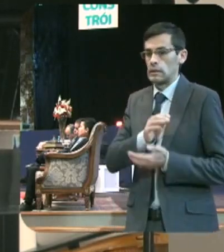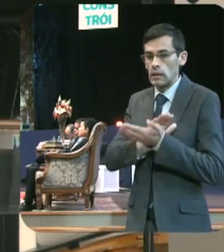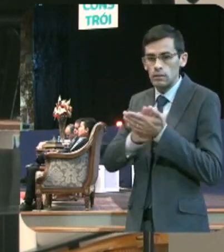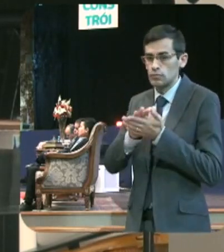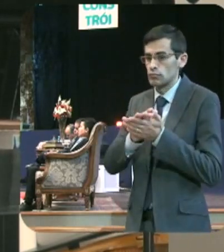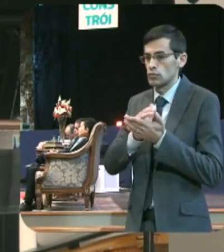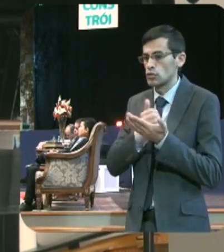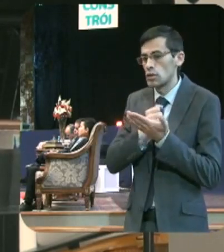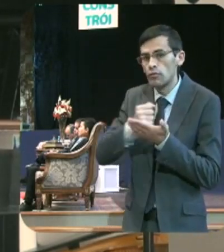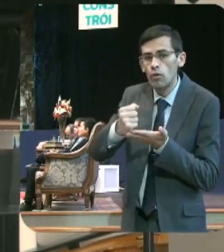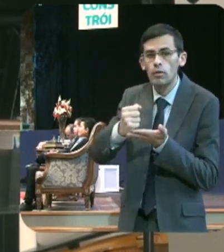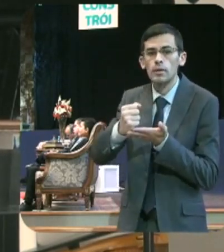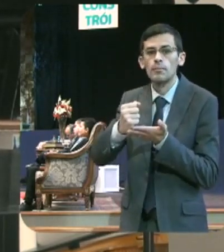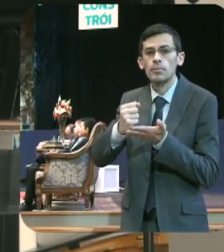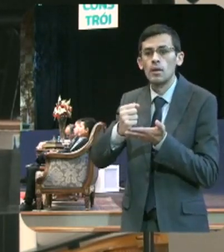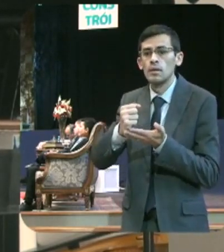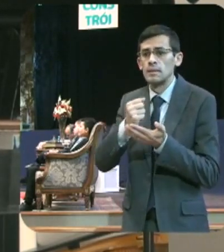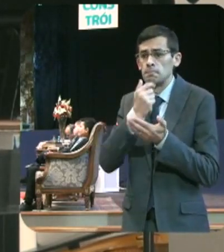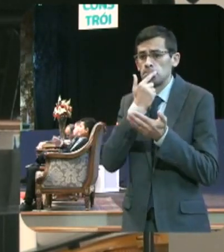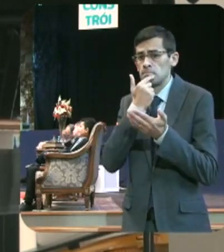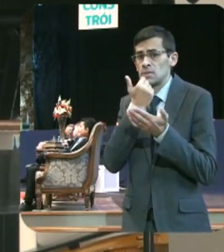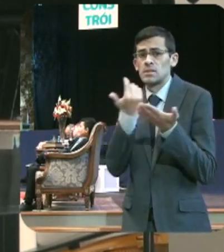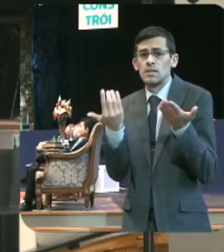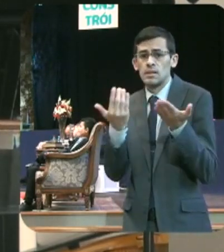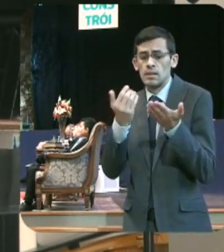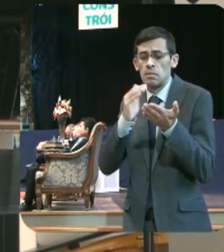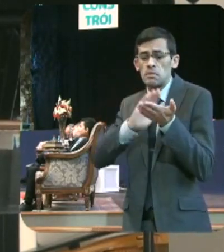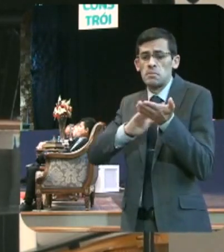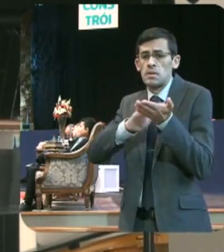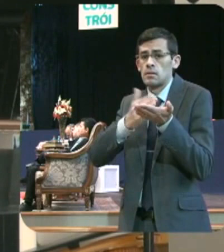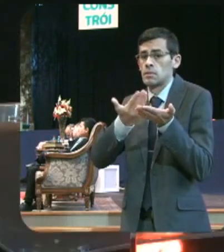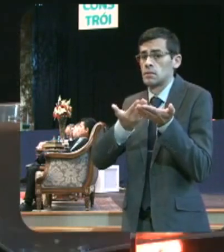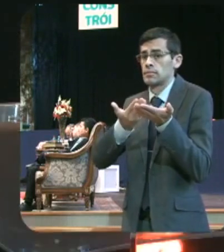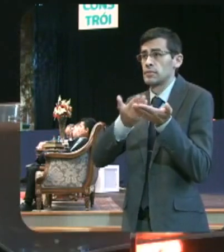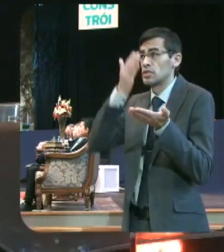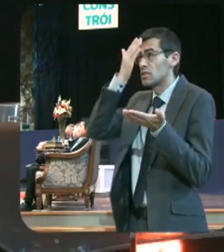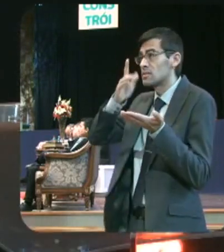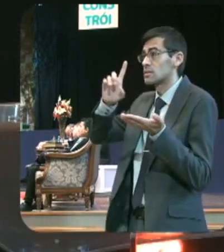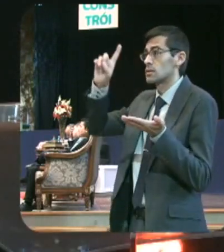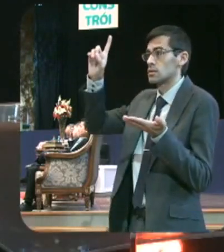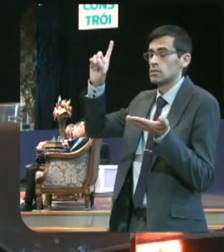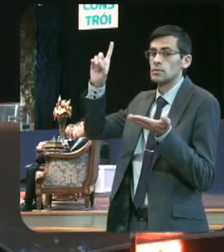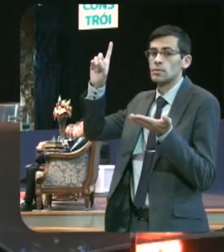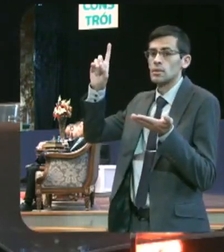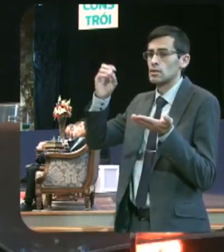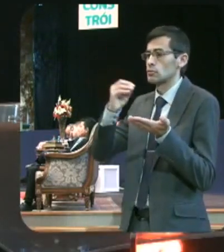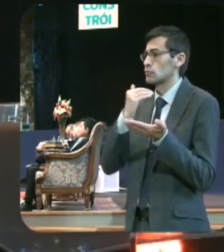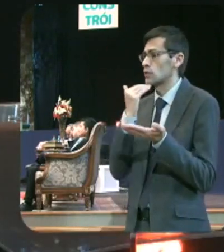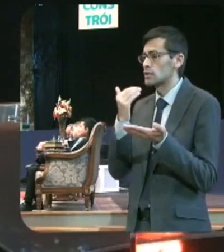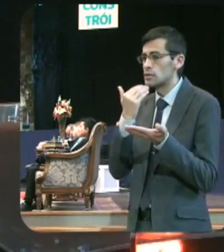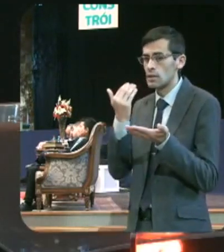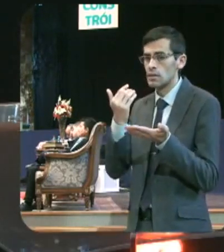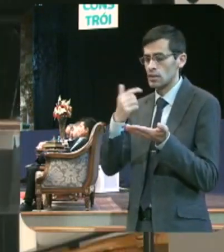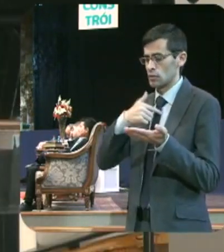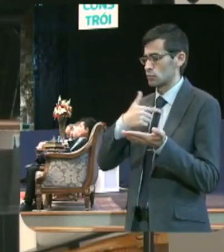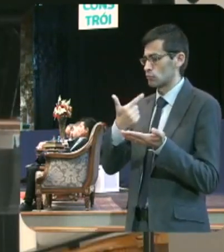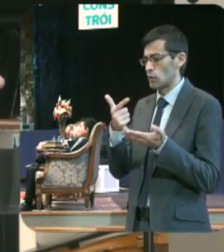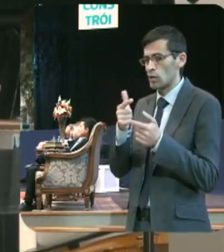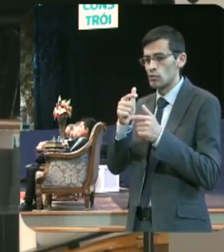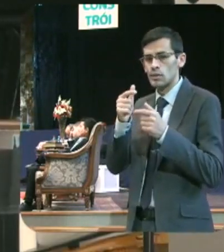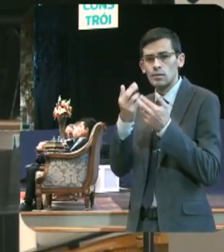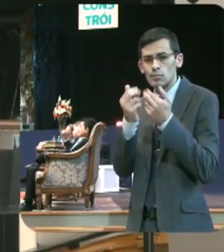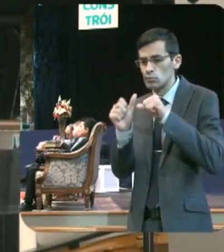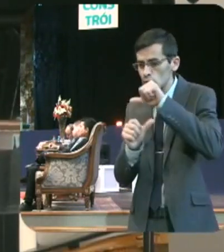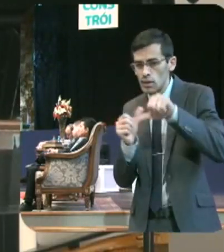viver. E o sangue dessas pessoas está na minha mão. Não tem jeito para mim, não